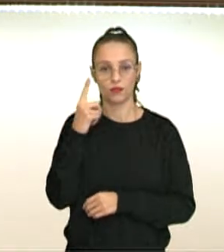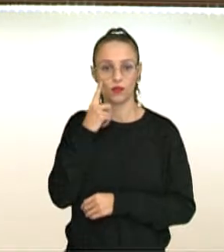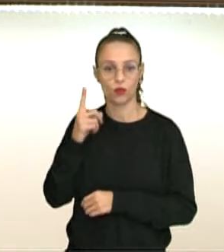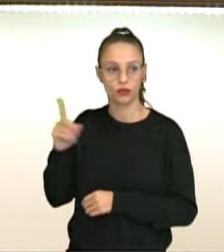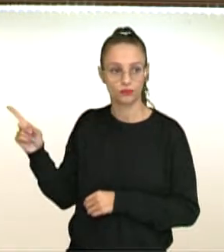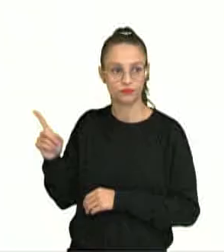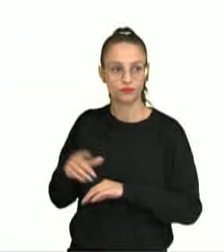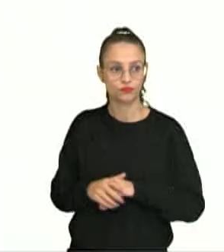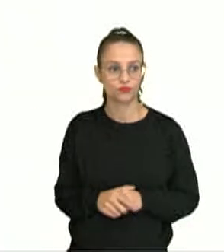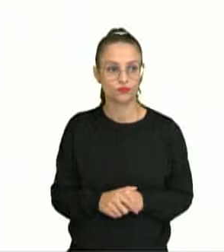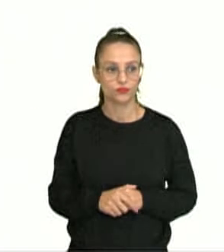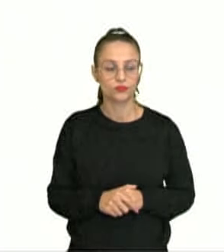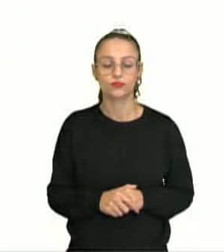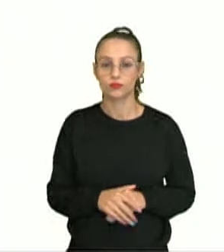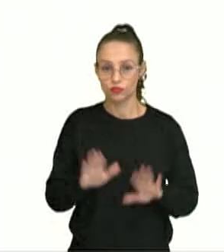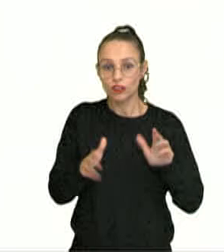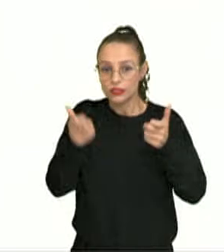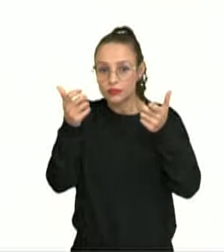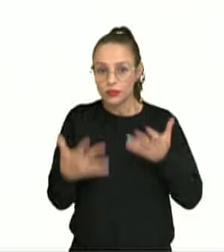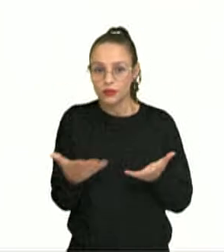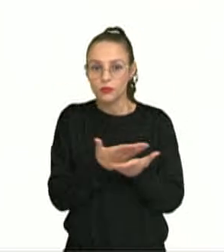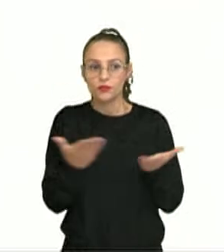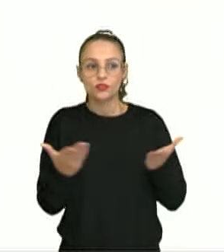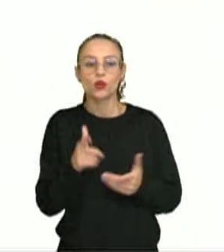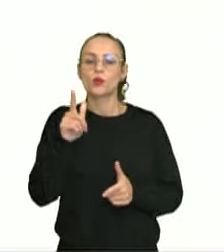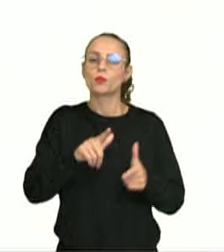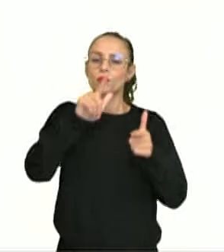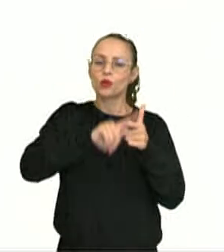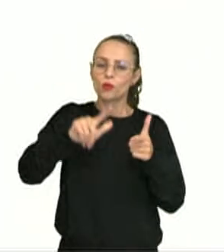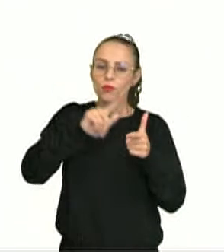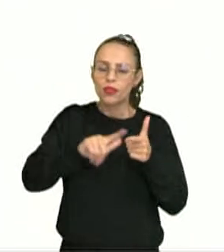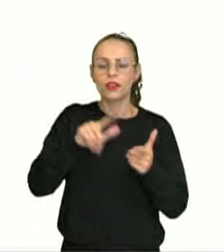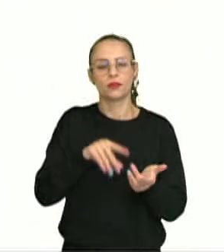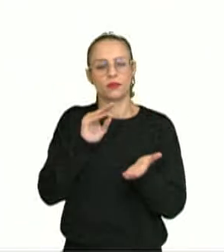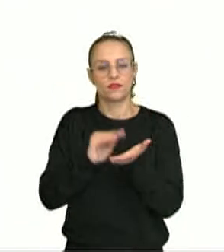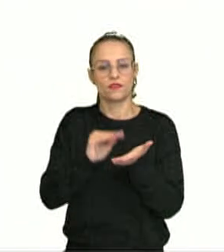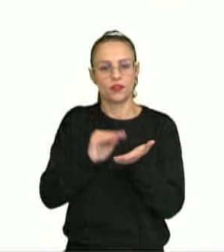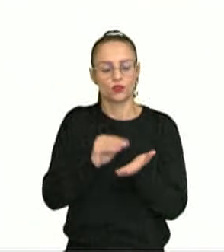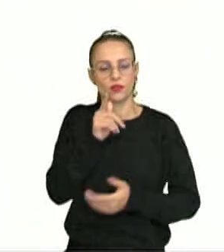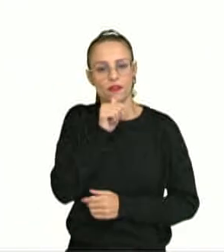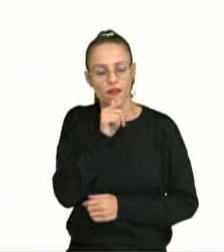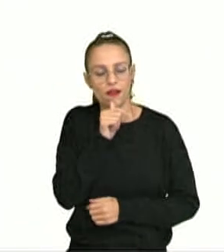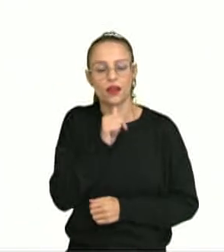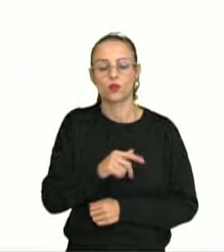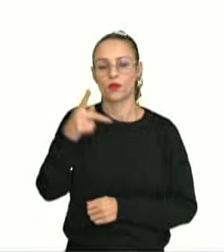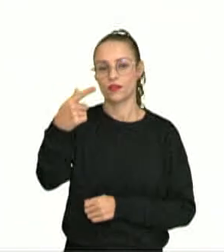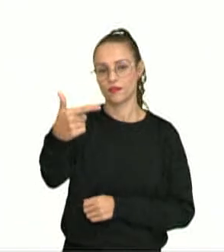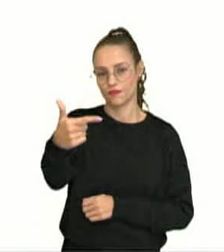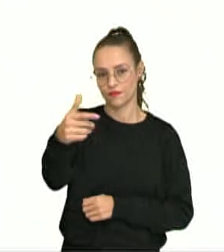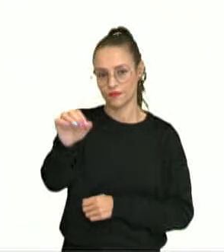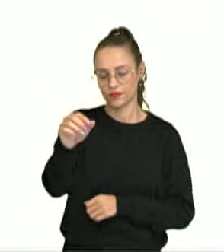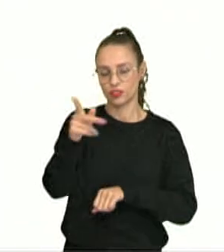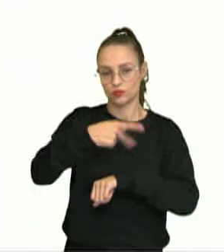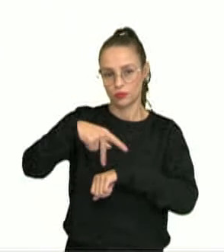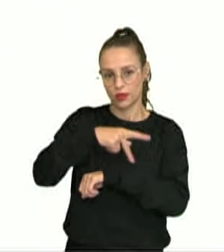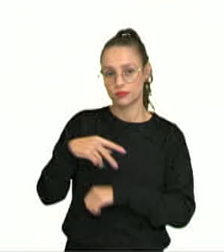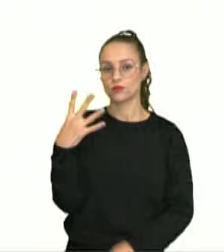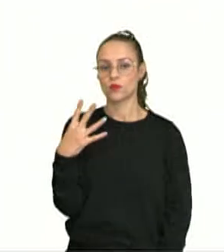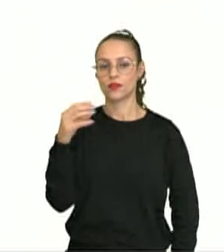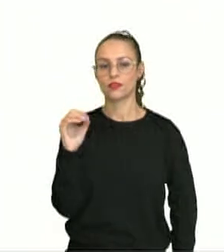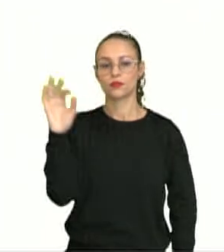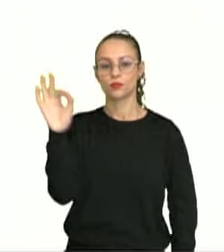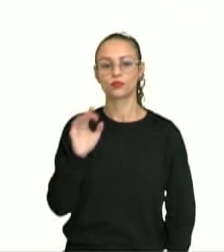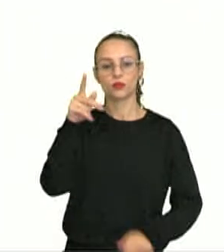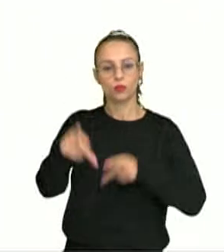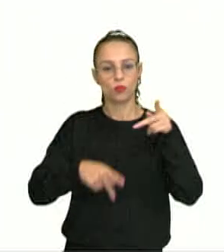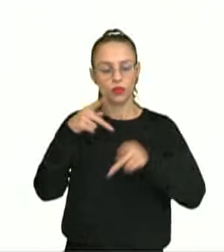ficou. Conforme eu te disse, ó, problemas, escassez de água, 20 países, 40% da população,